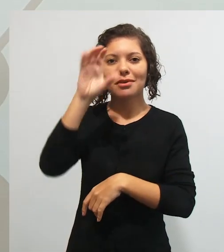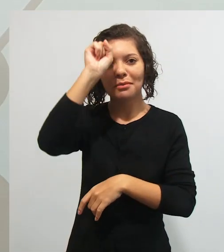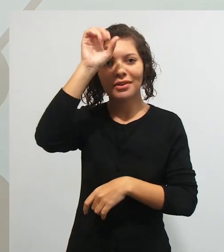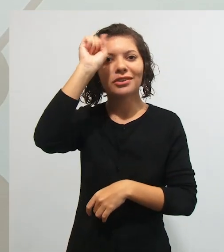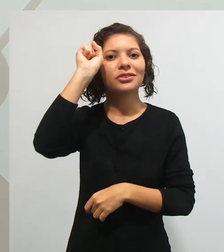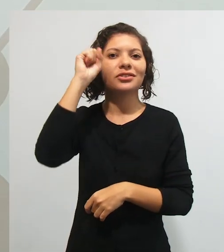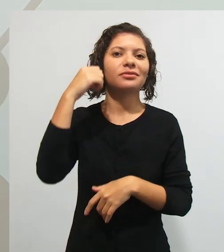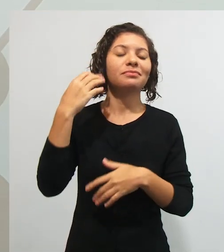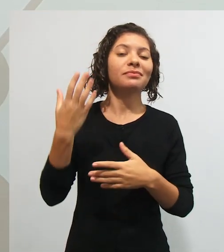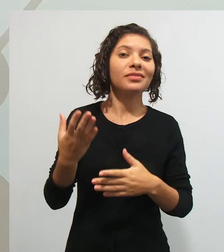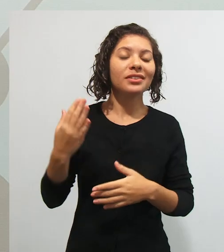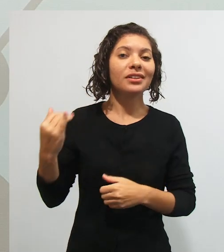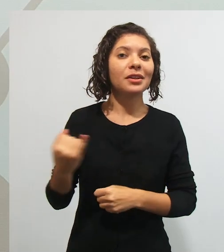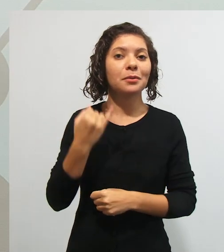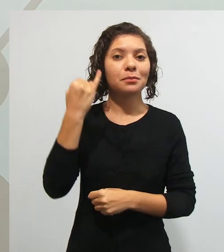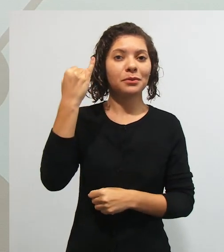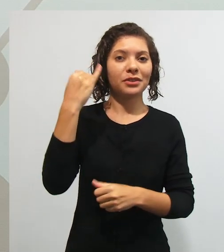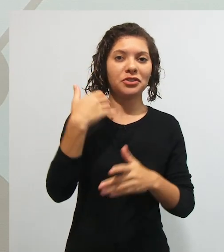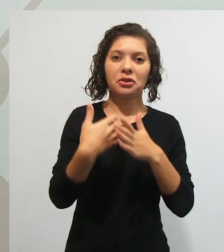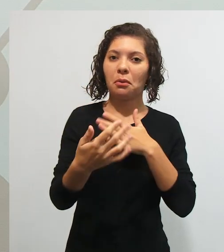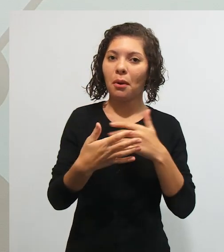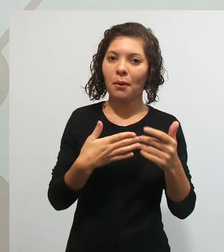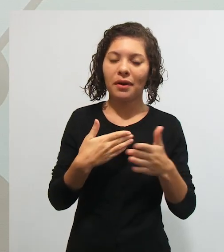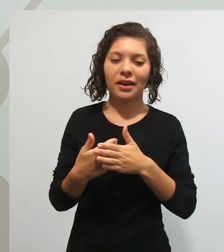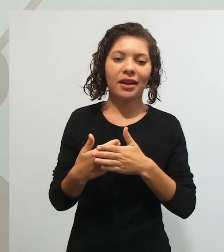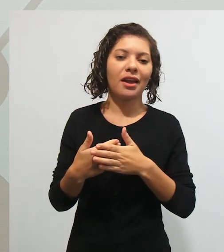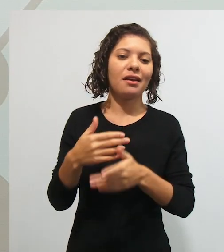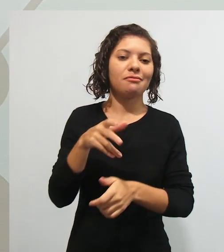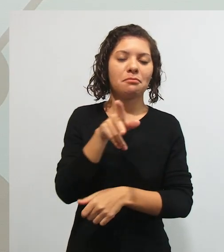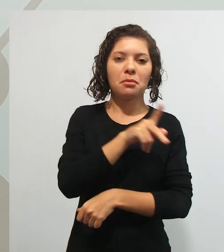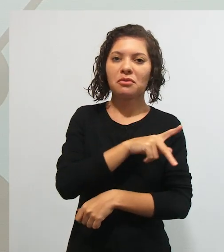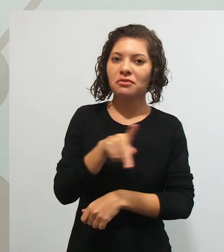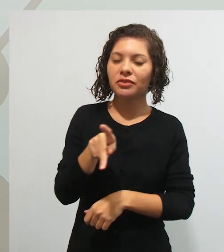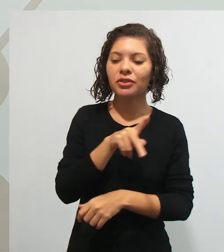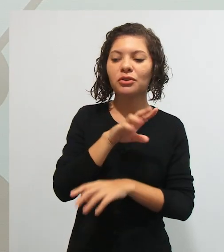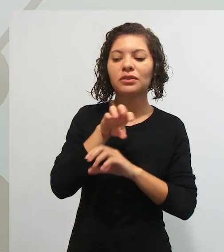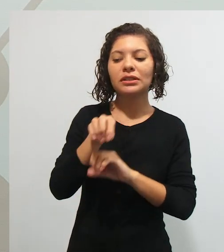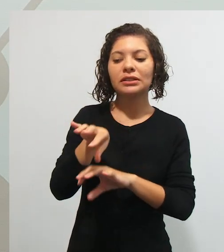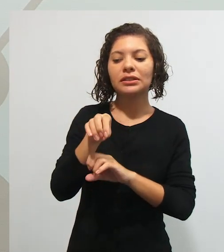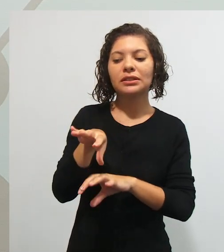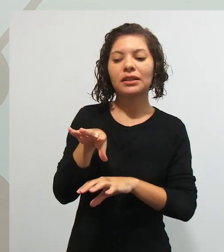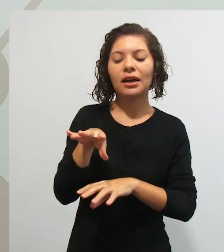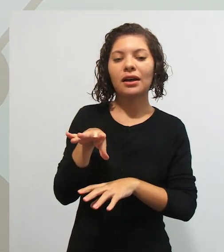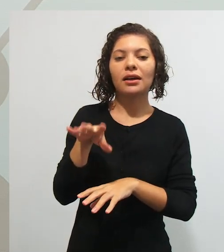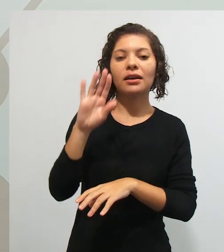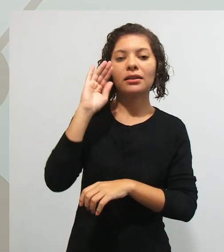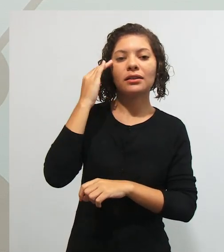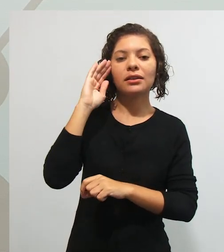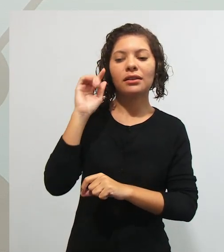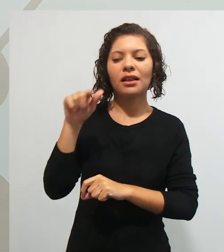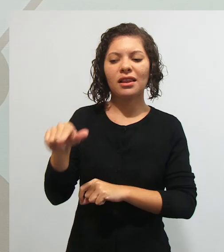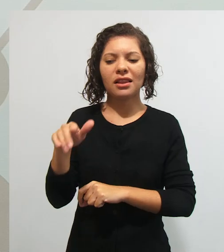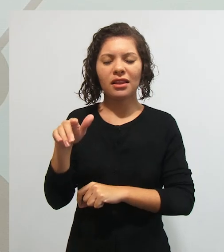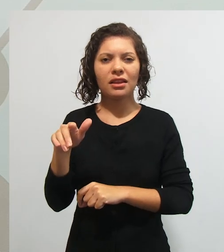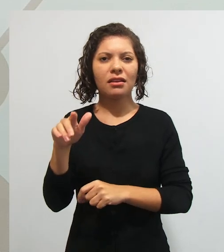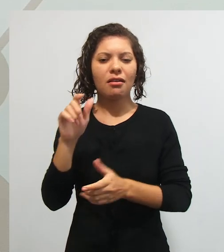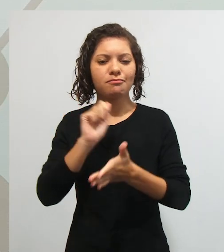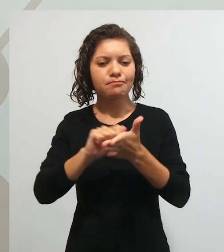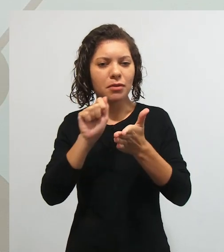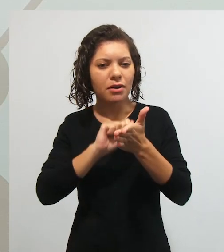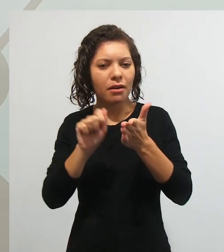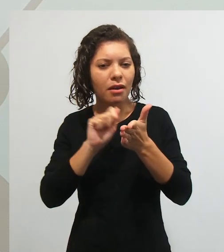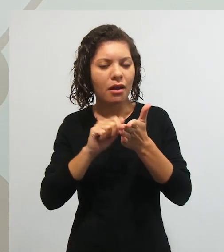É de fundamental importância que qualquer alfabetizador ou alfabetizadora entenda que a criança não escreve um bilhete,